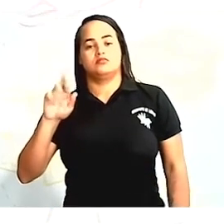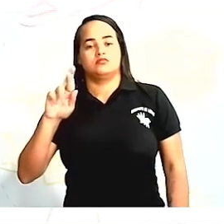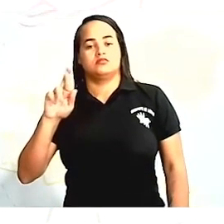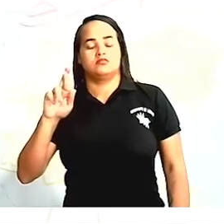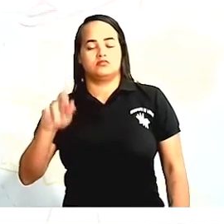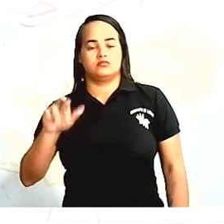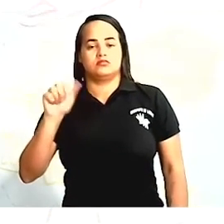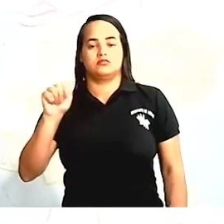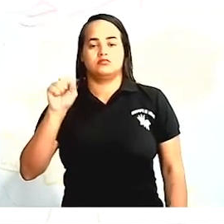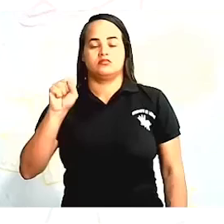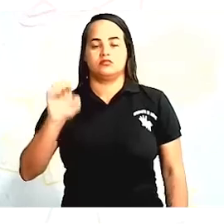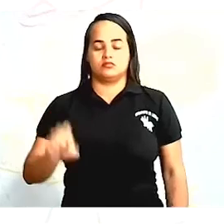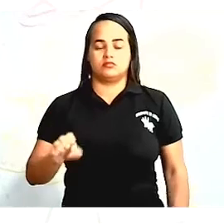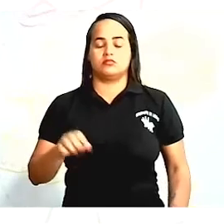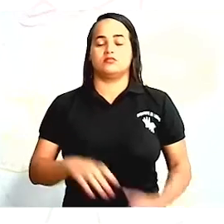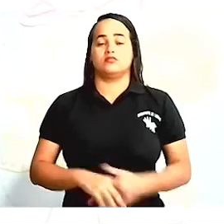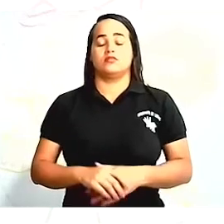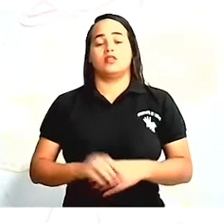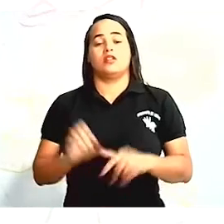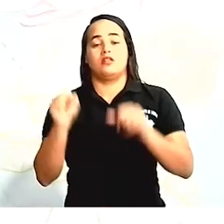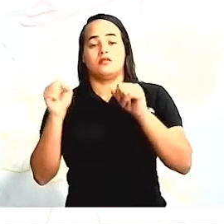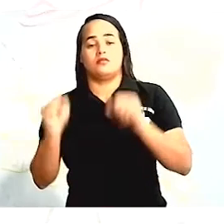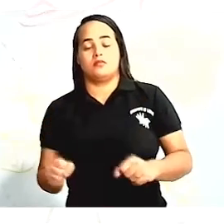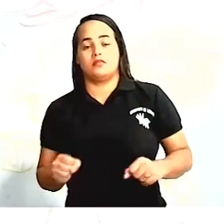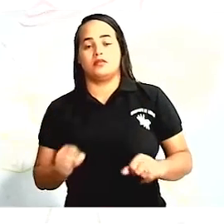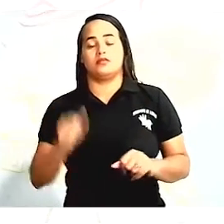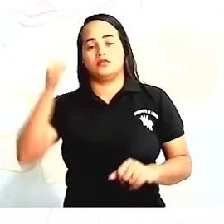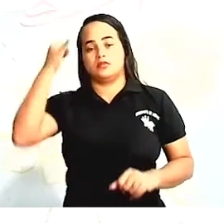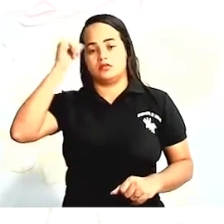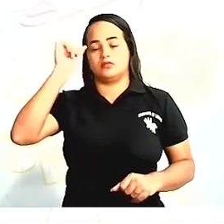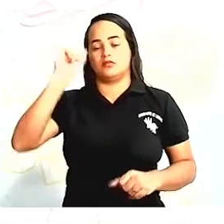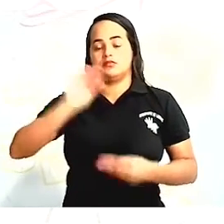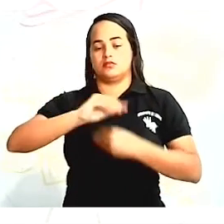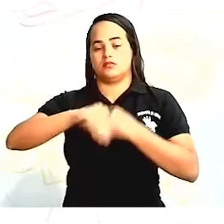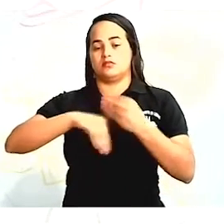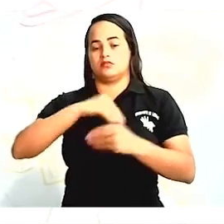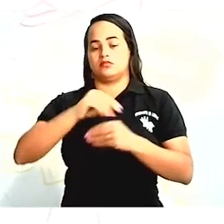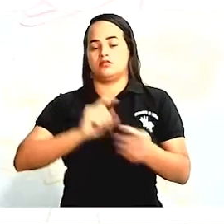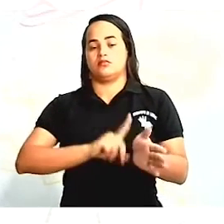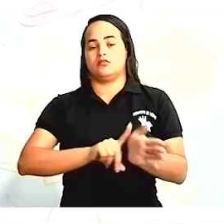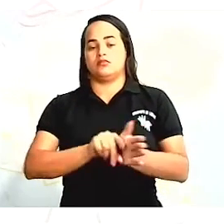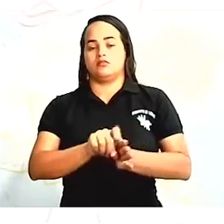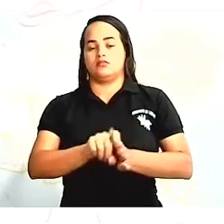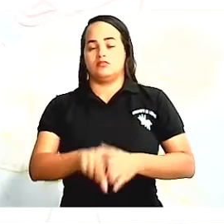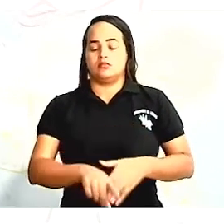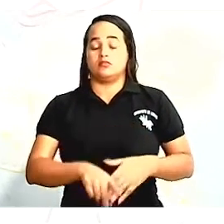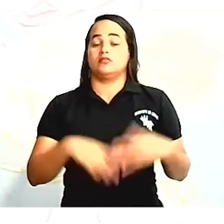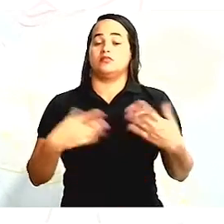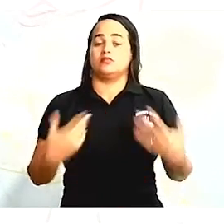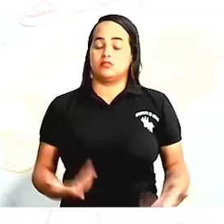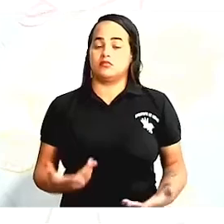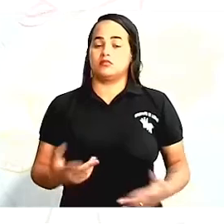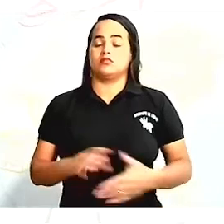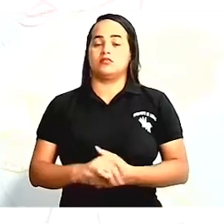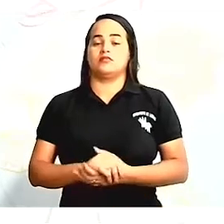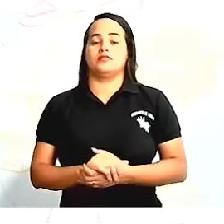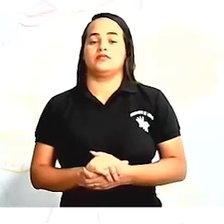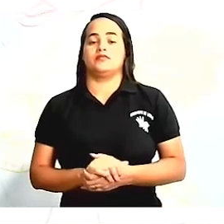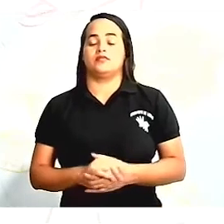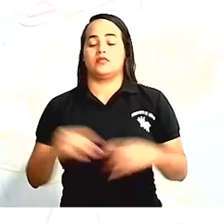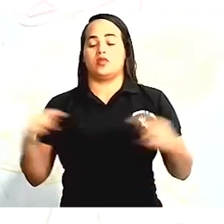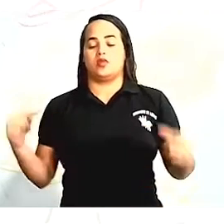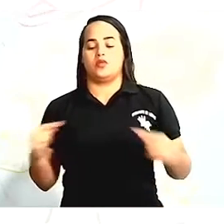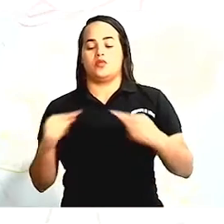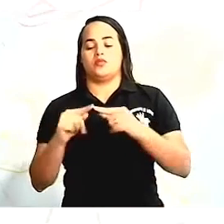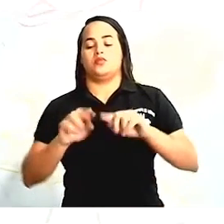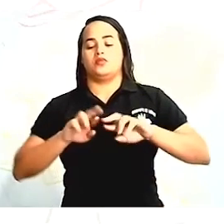capazes de evitar o vírus de se integrar dentro do DNA, certo? É eficaz, porém, quando combinado